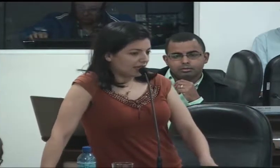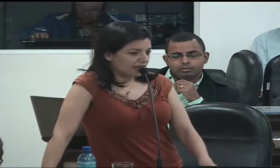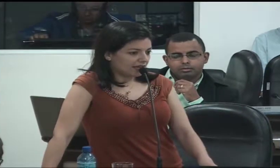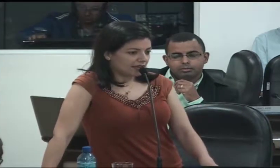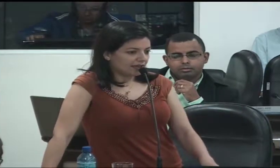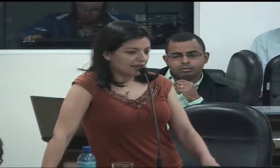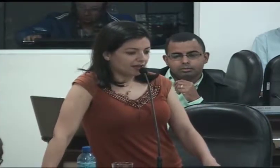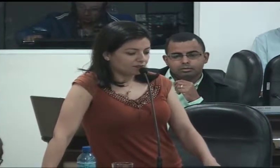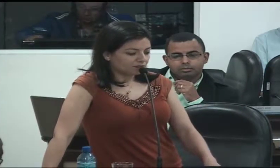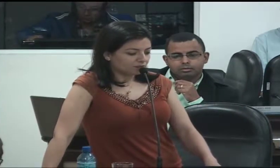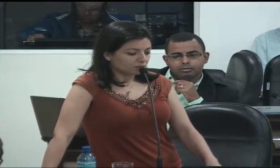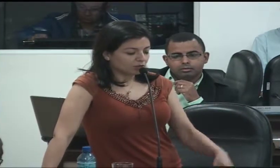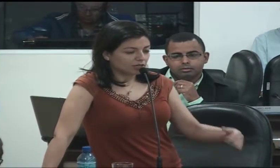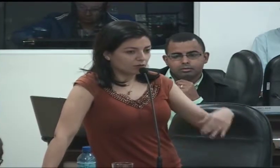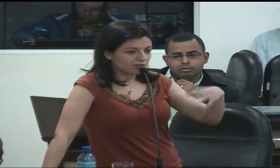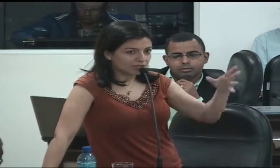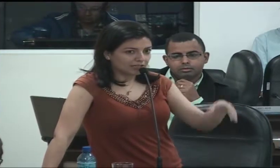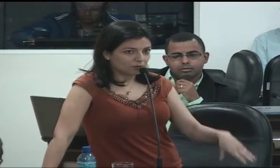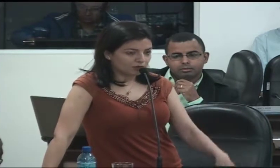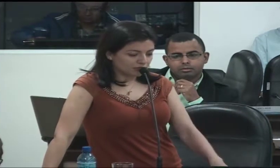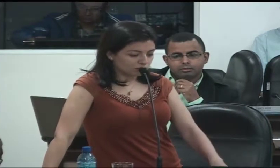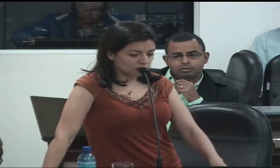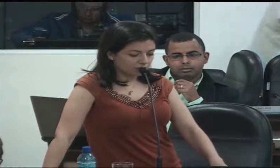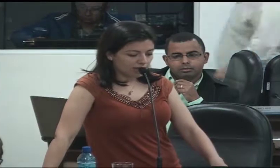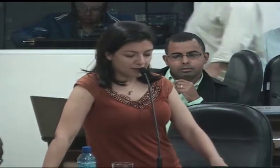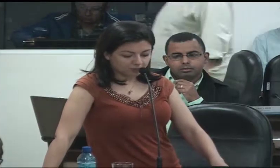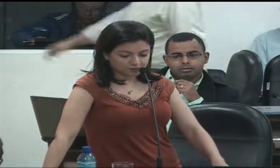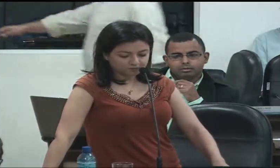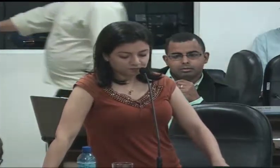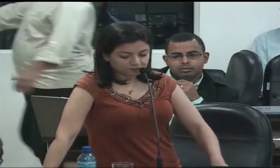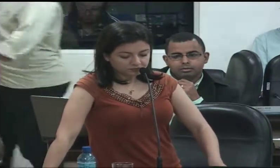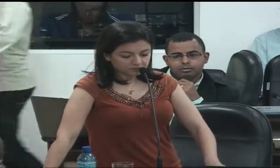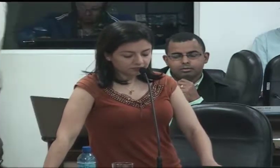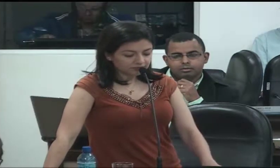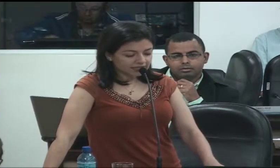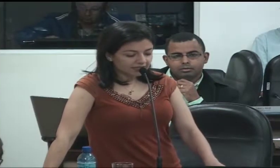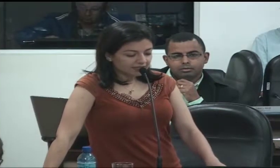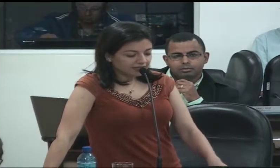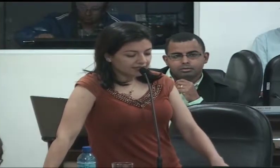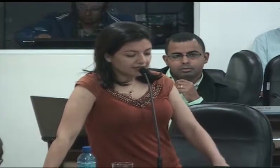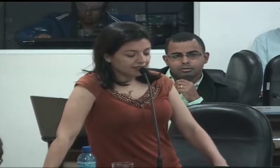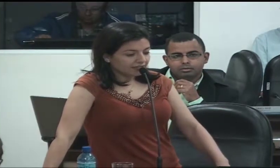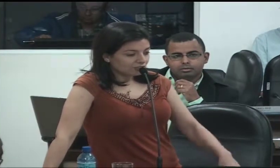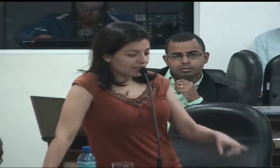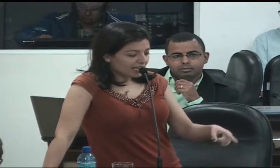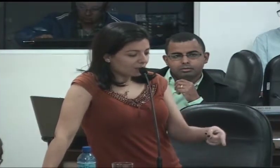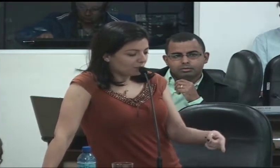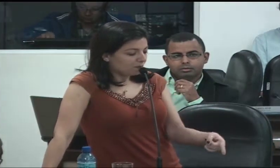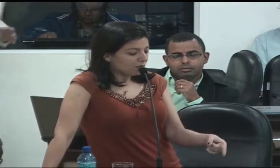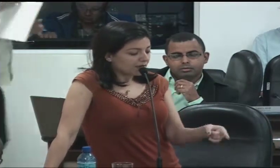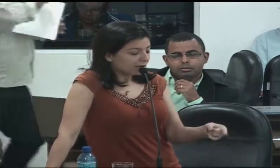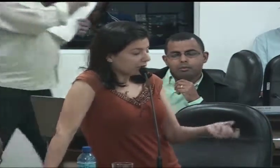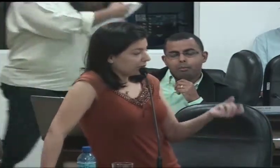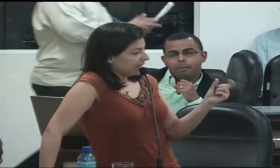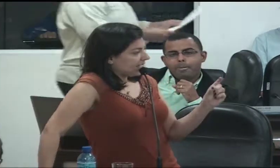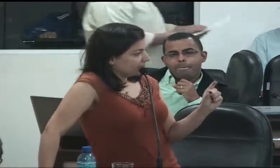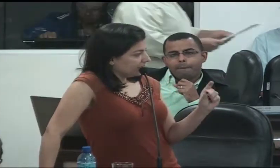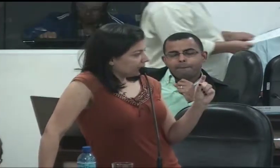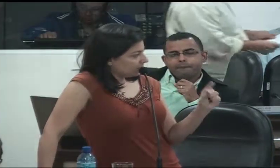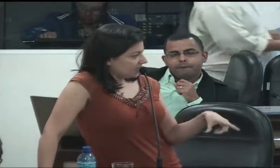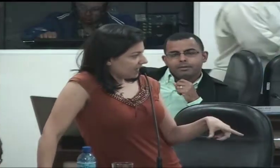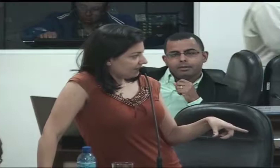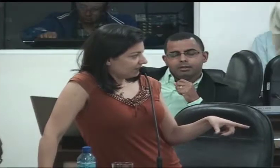protagonizado pelo executivo à época. E eu cheguei a ocupar um cargo que foi